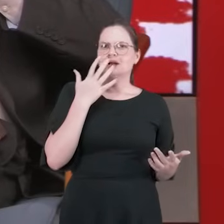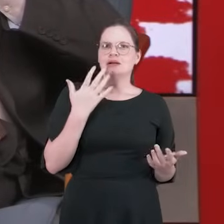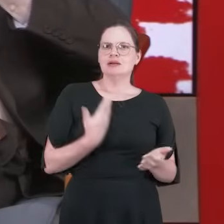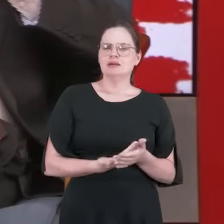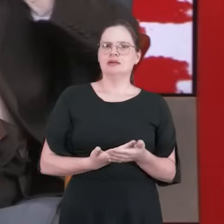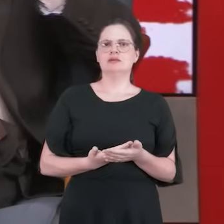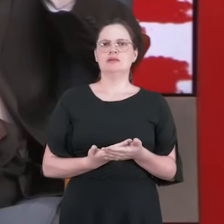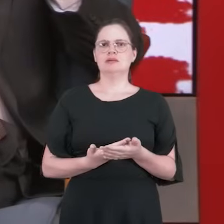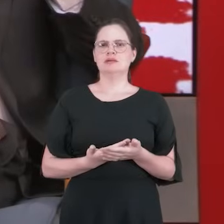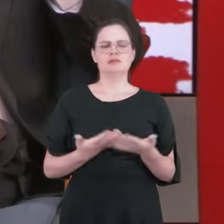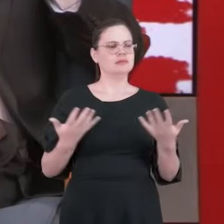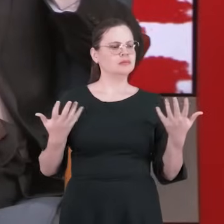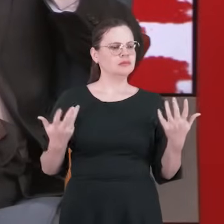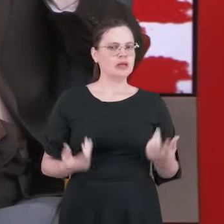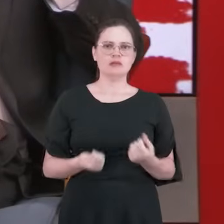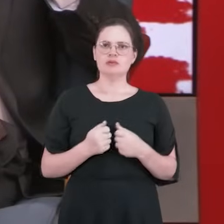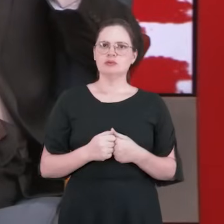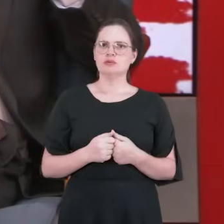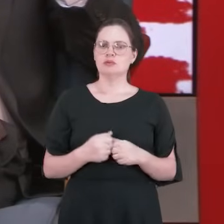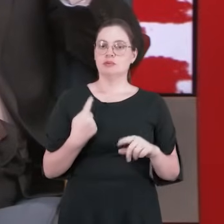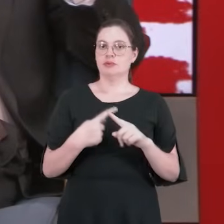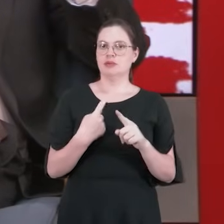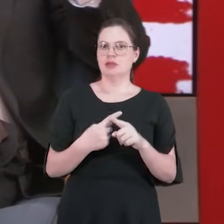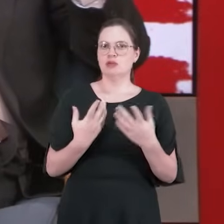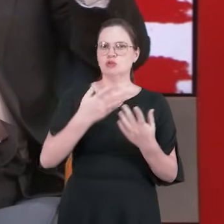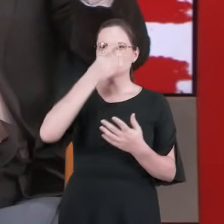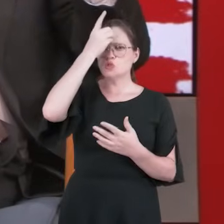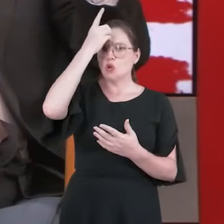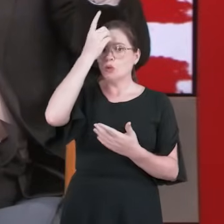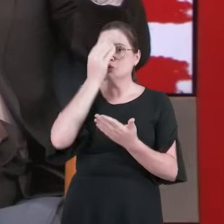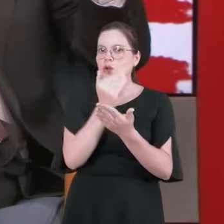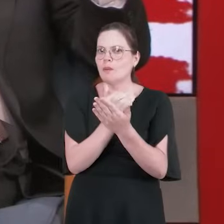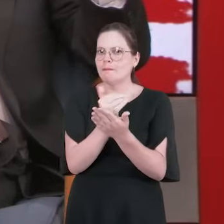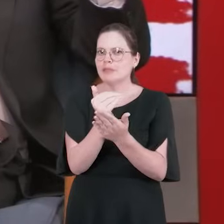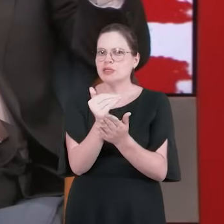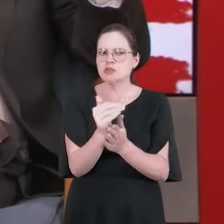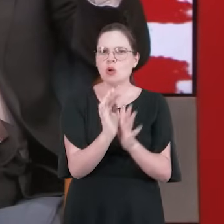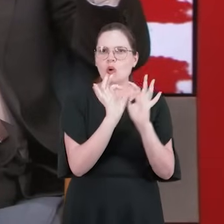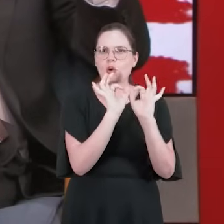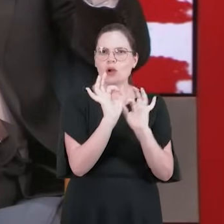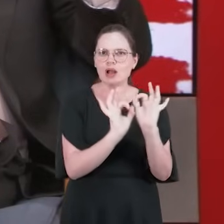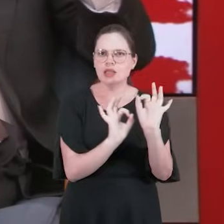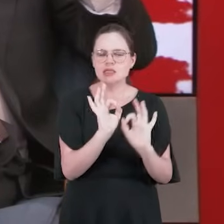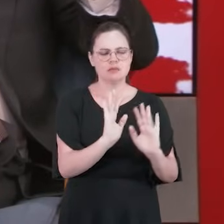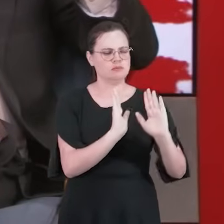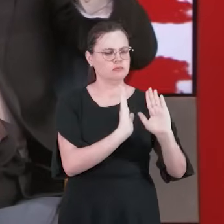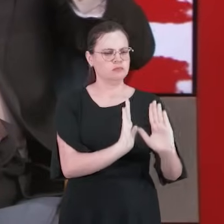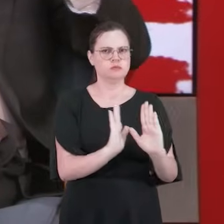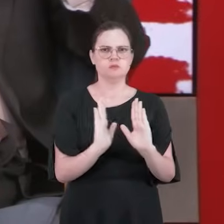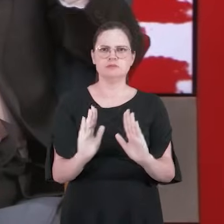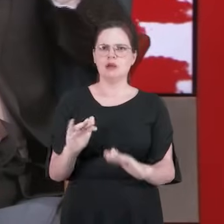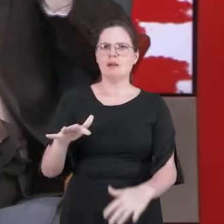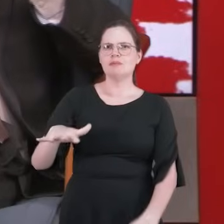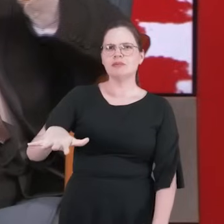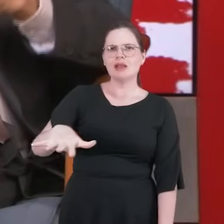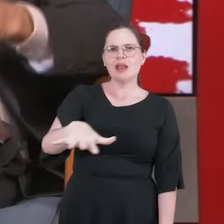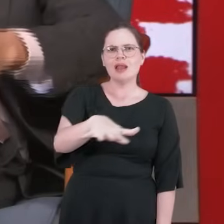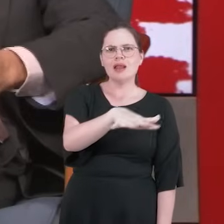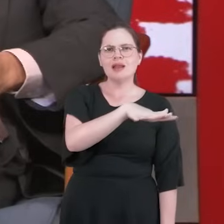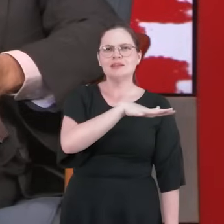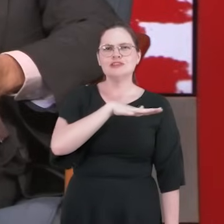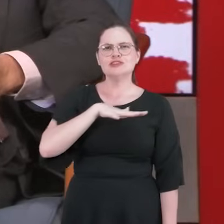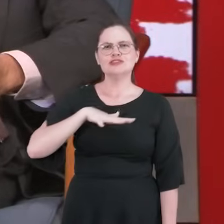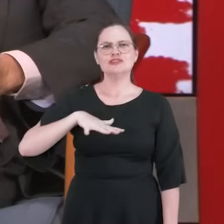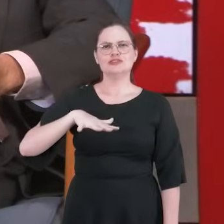impressionantes. Os dons começaram a ter uma linha de ordem. O ambiente se tornou